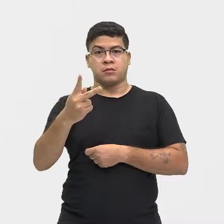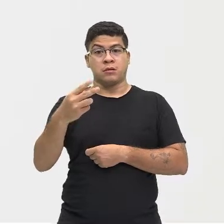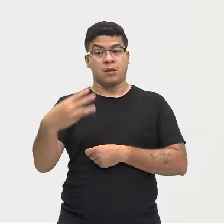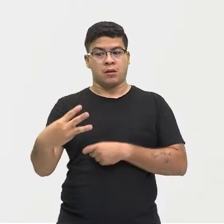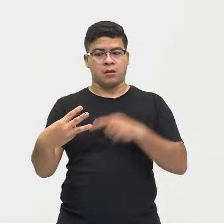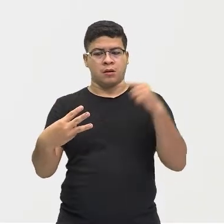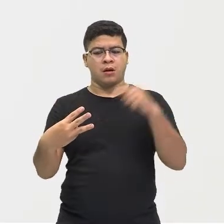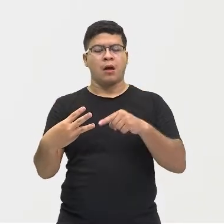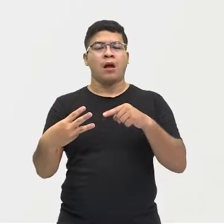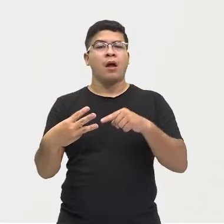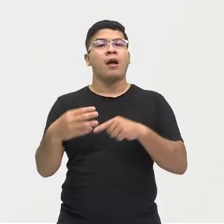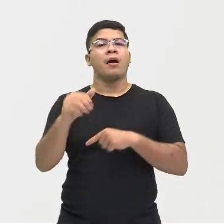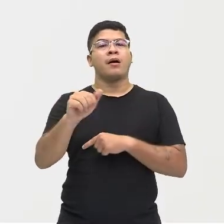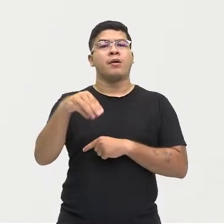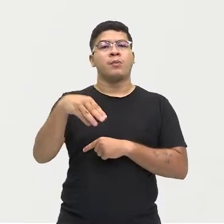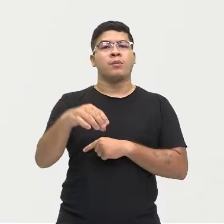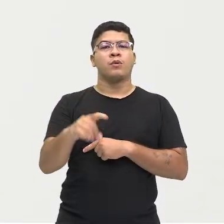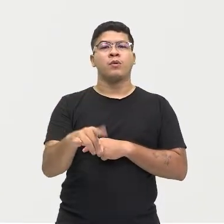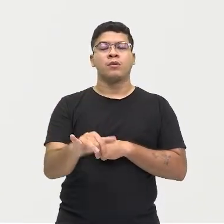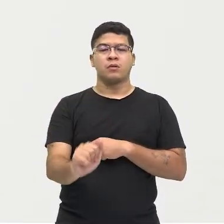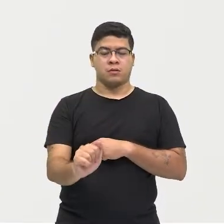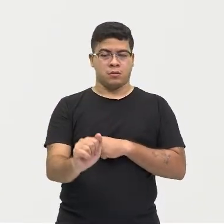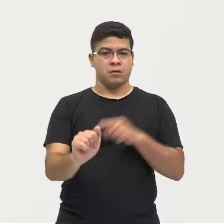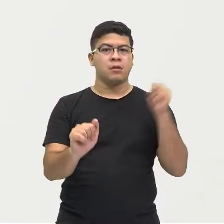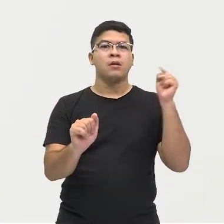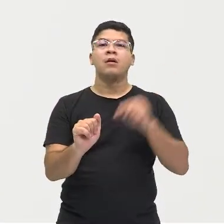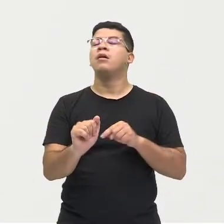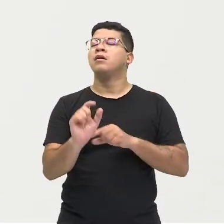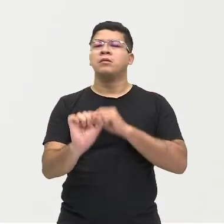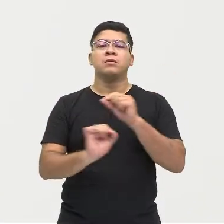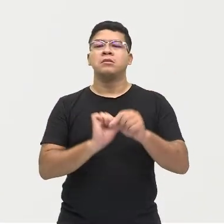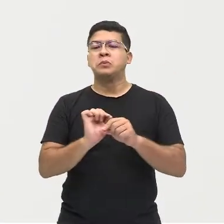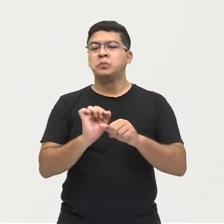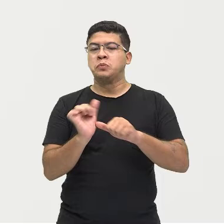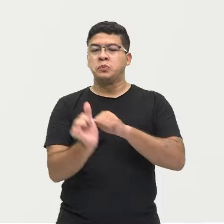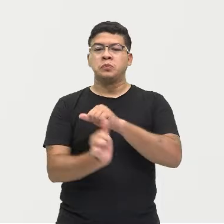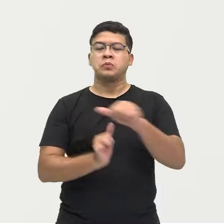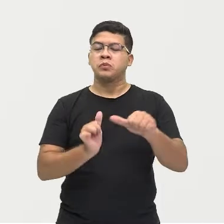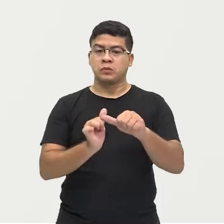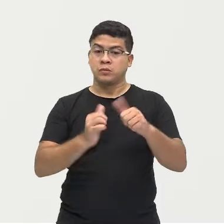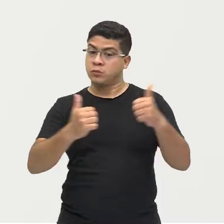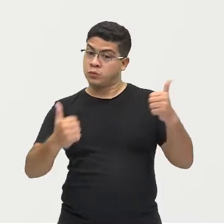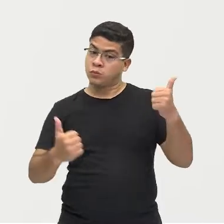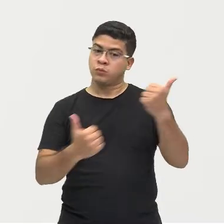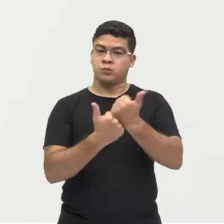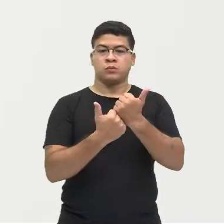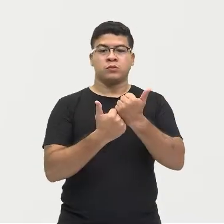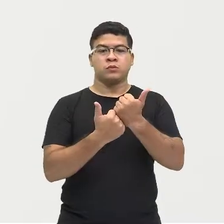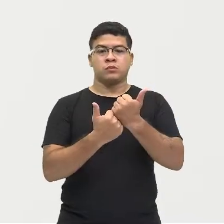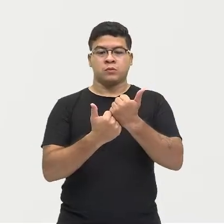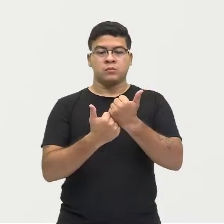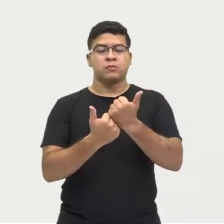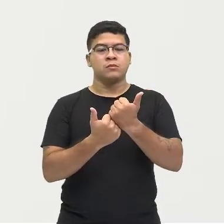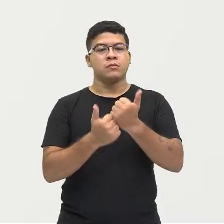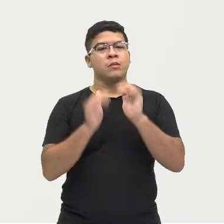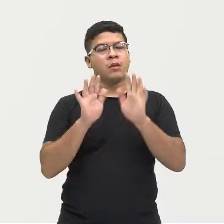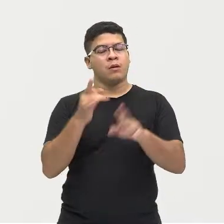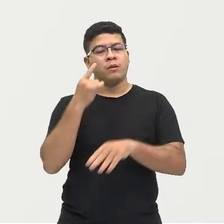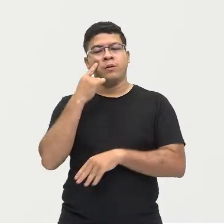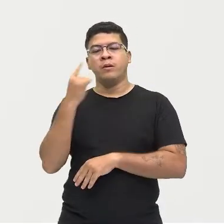grupos alquilas ou arilas, que podem ser iguais ou diferentes entre si. Então, esse grupo